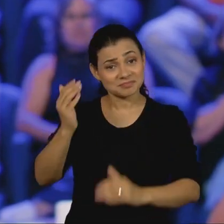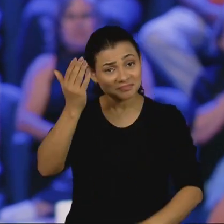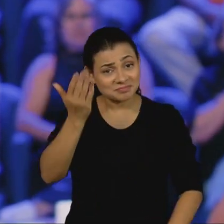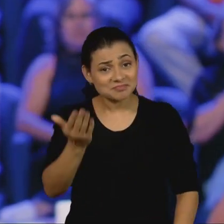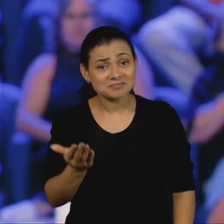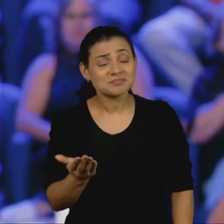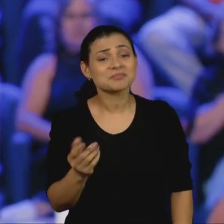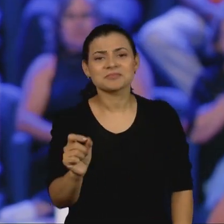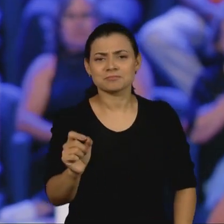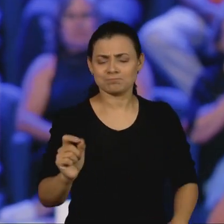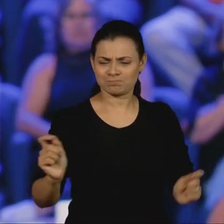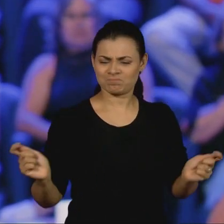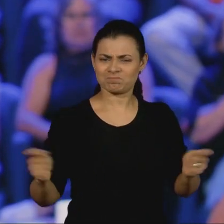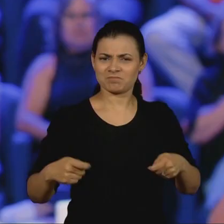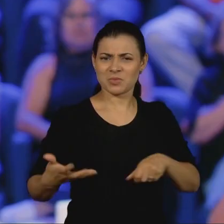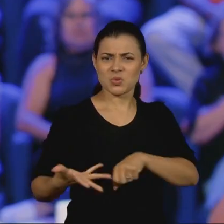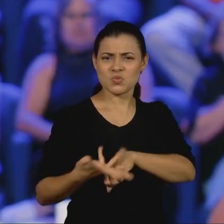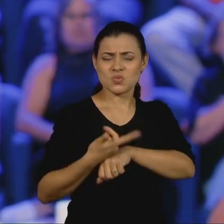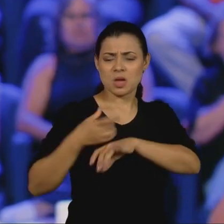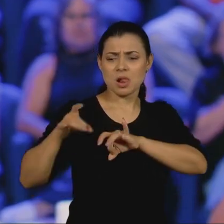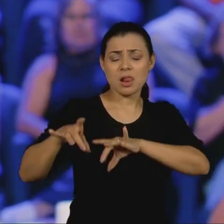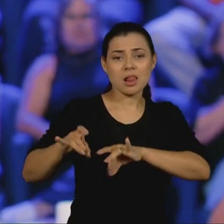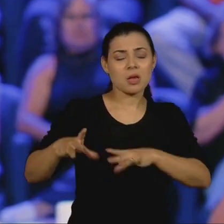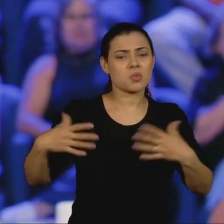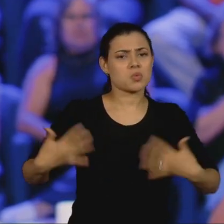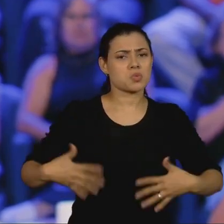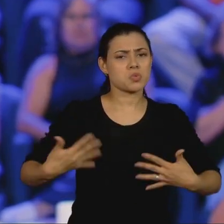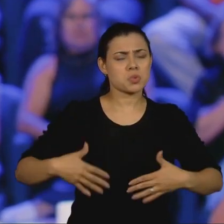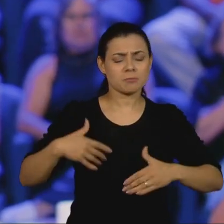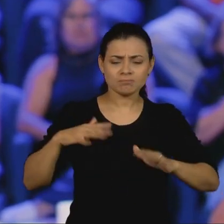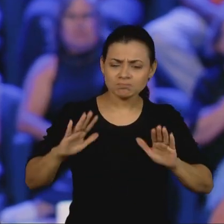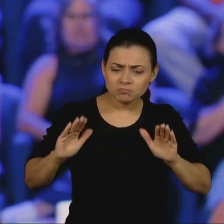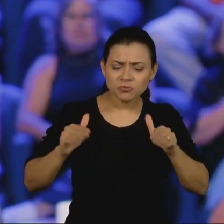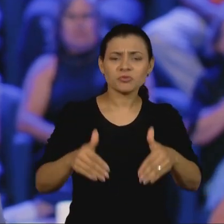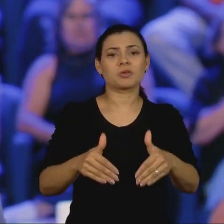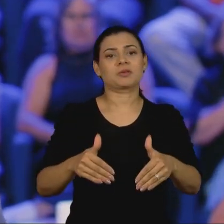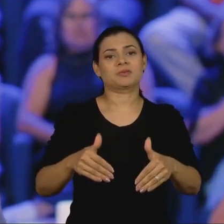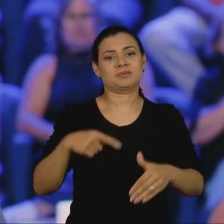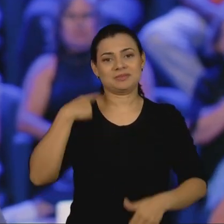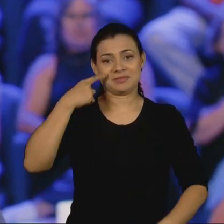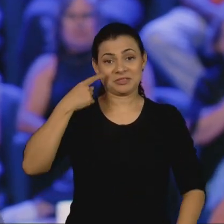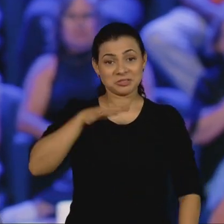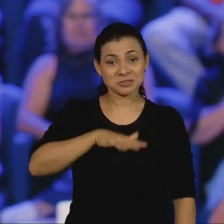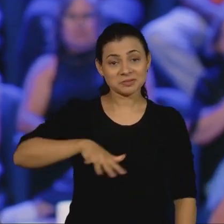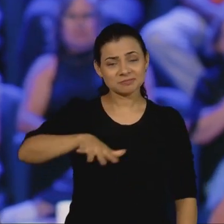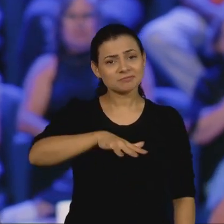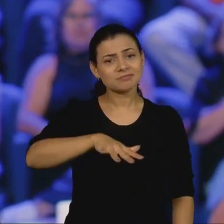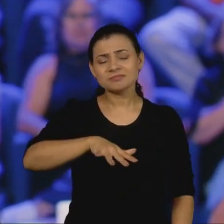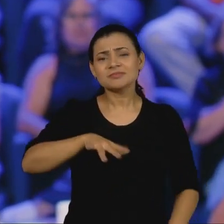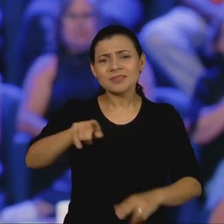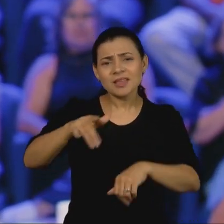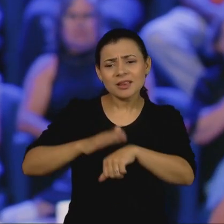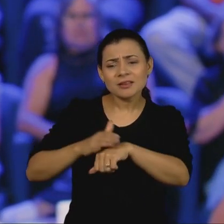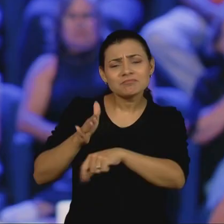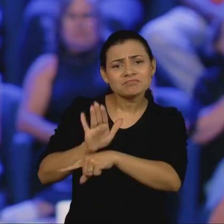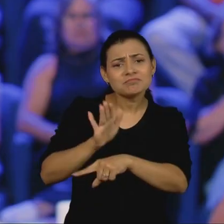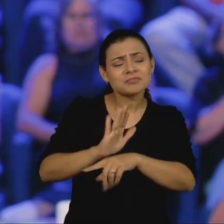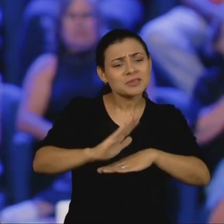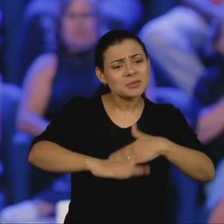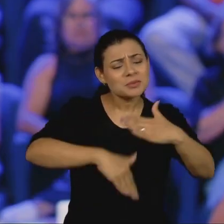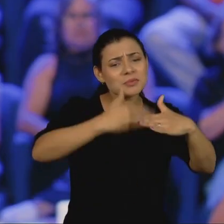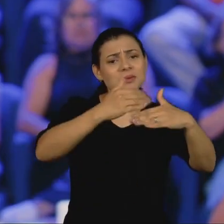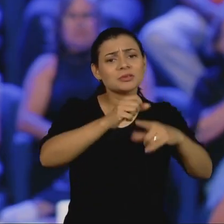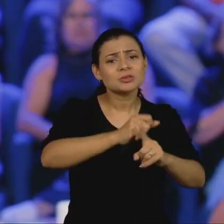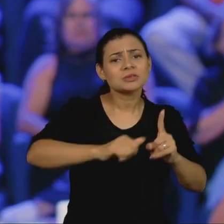sua capacidade técnica e dedicação incansável ao direito, ele tem contribuído para a construção de uma sociedade